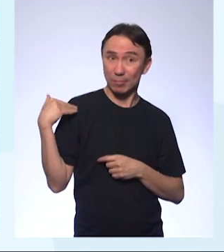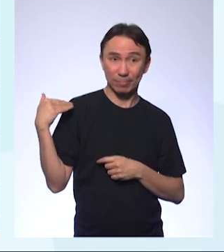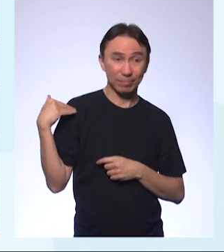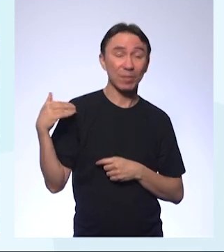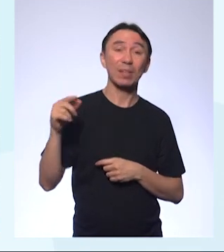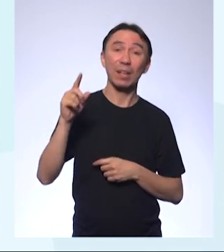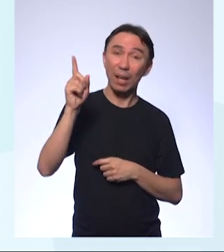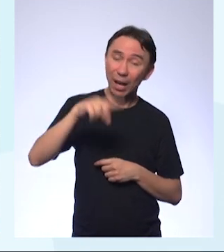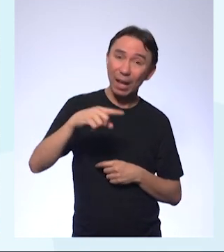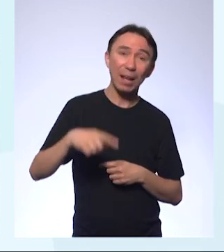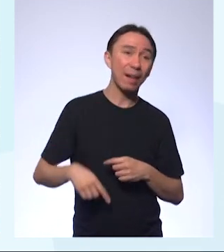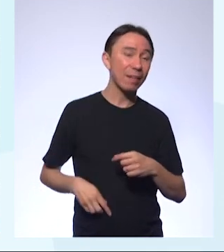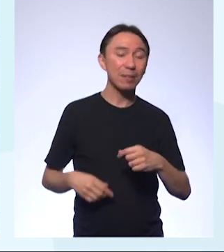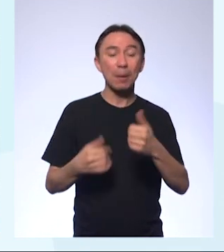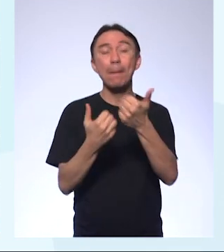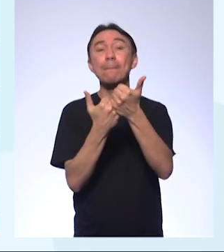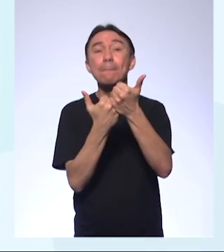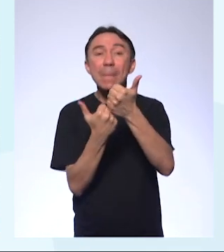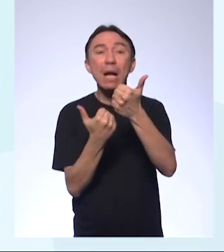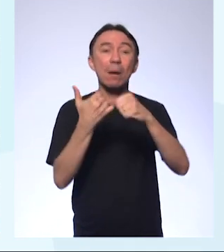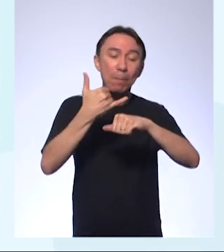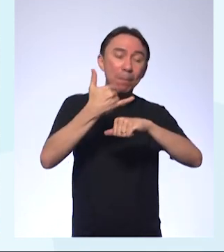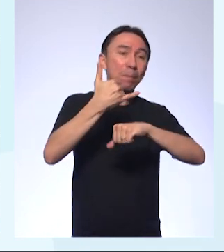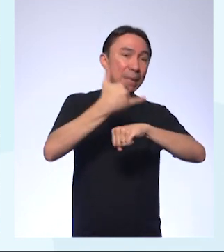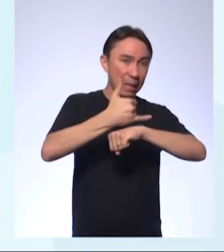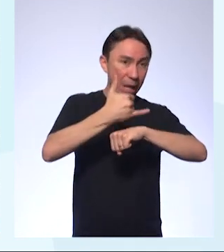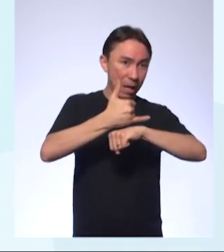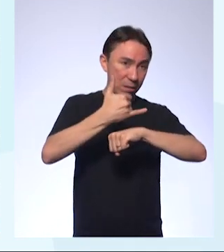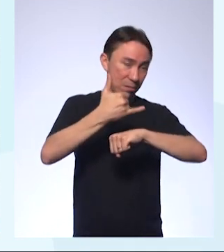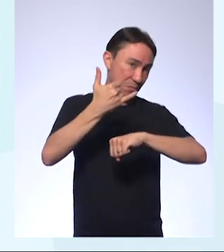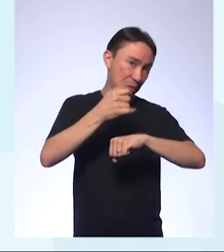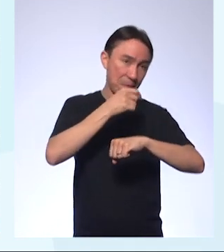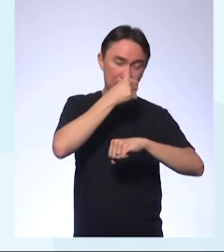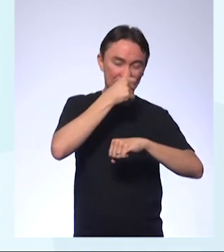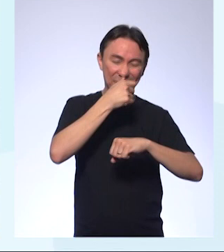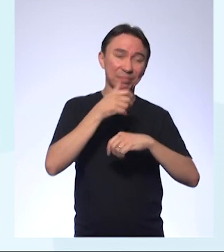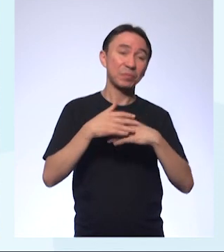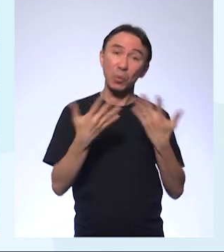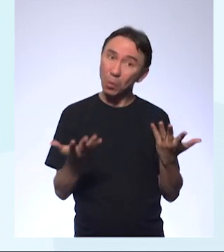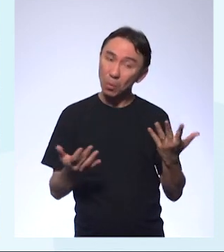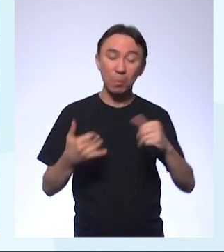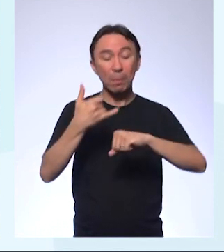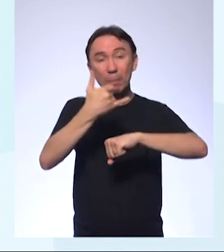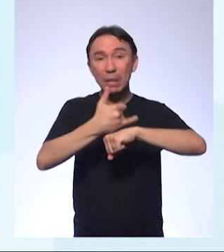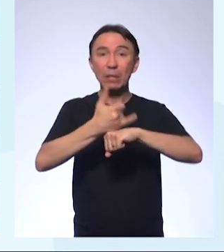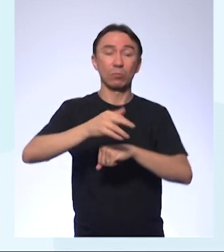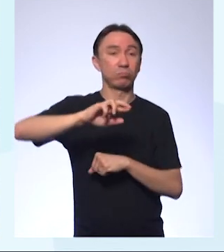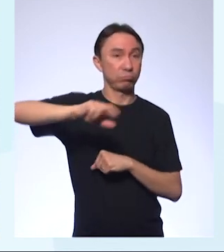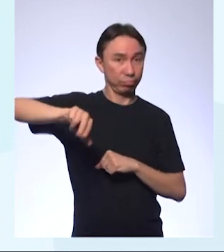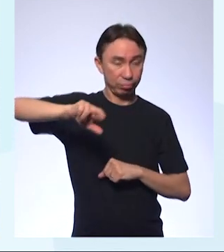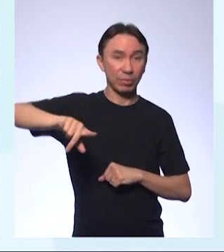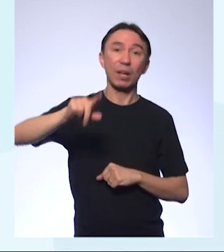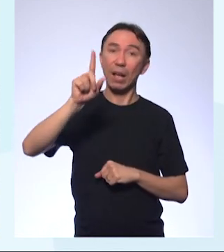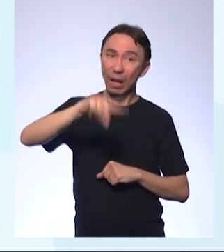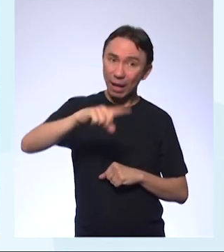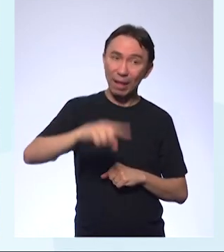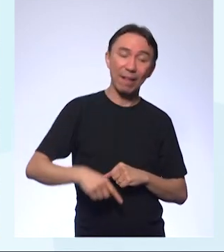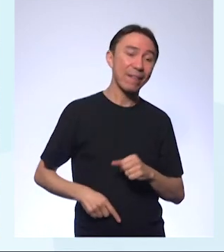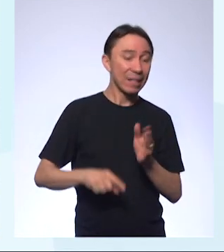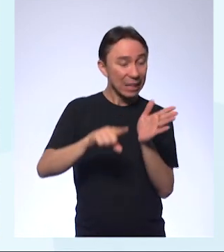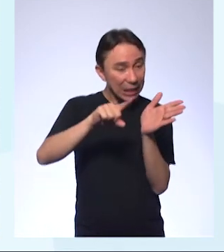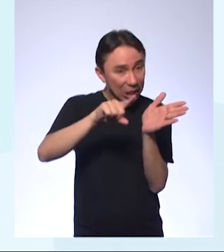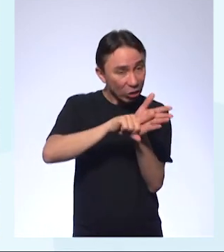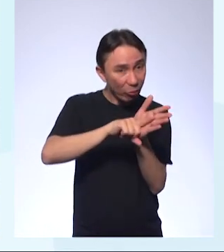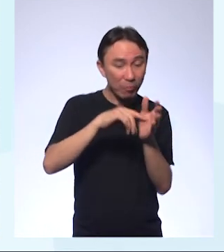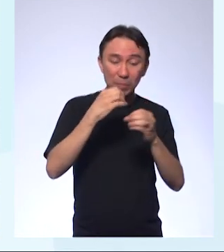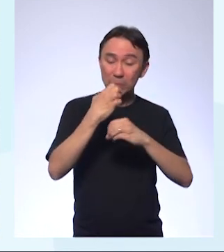os semimetais e são os ametais ou não metais. Então, eles são os elementos mais eletronegativos. Então, quando for